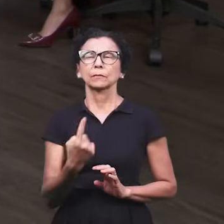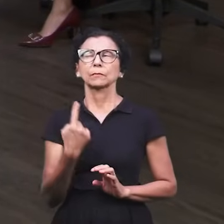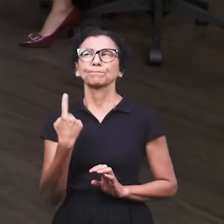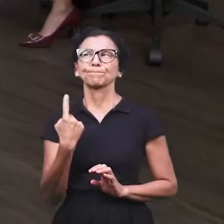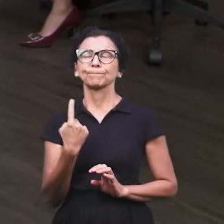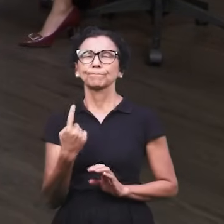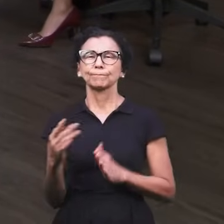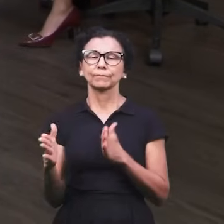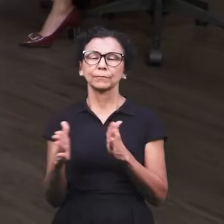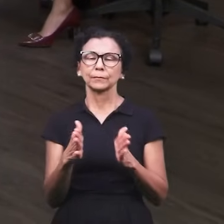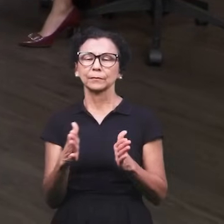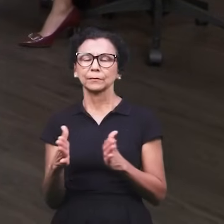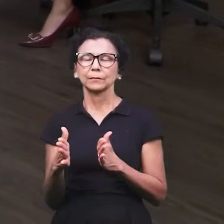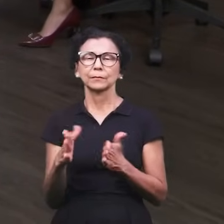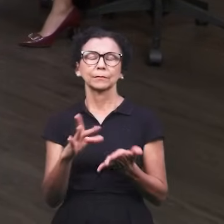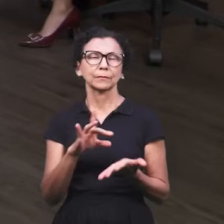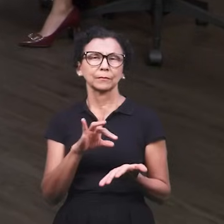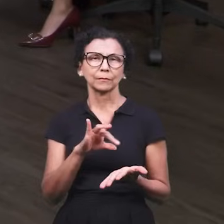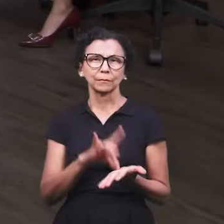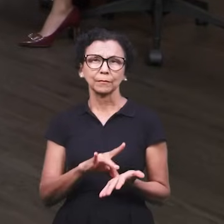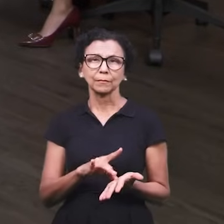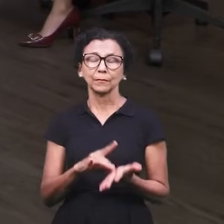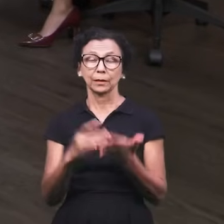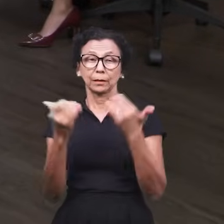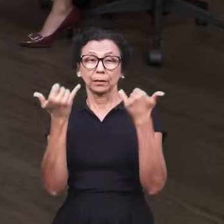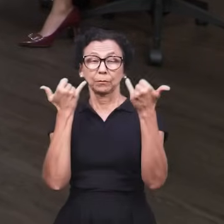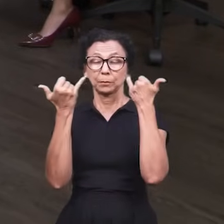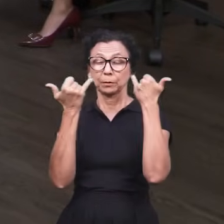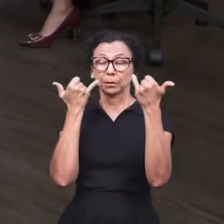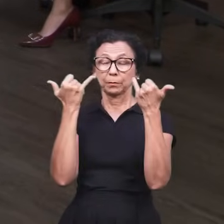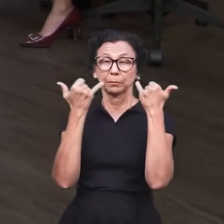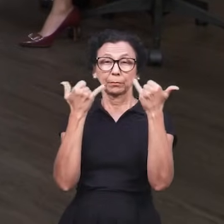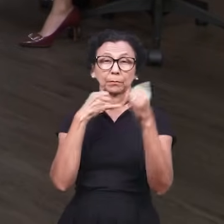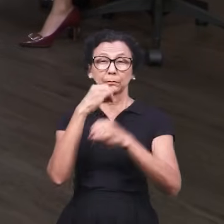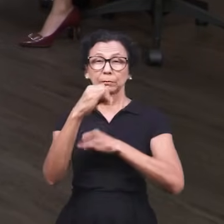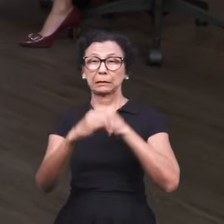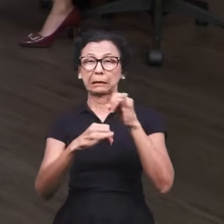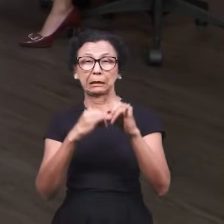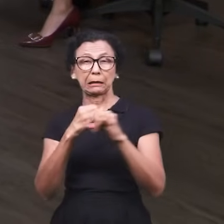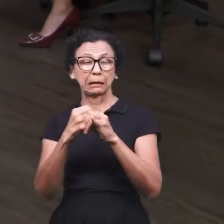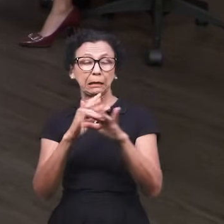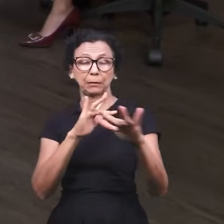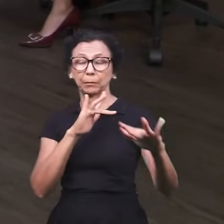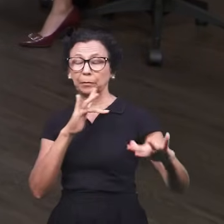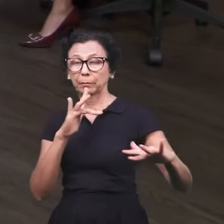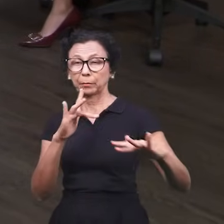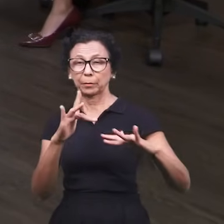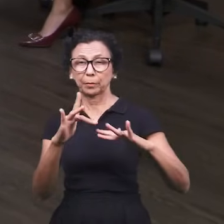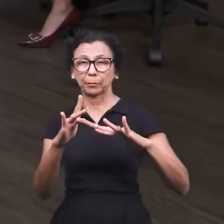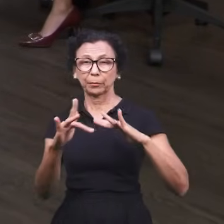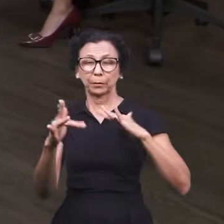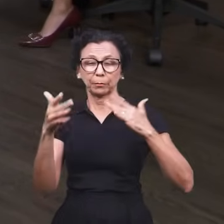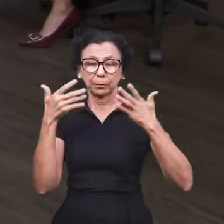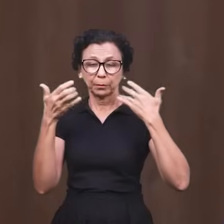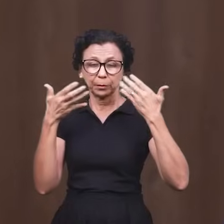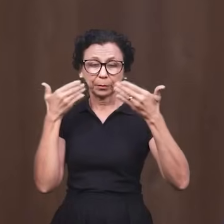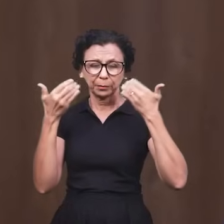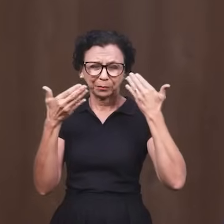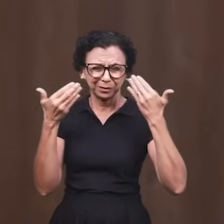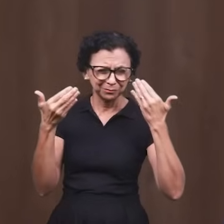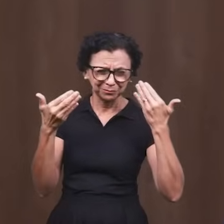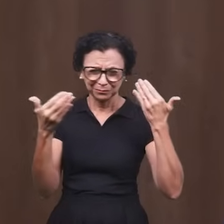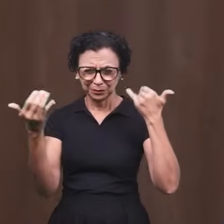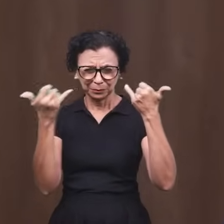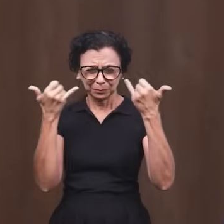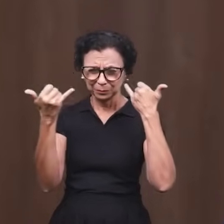internet, as vozes das redes sociais, são muitas vozes que nós temos. E fora livros que você vai